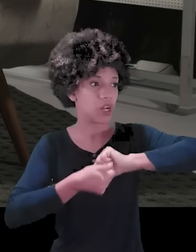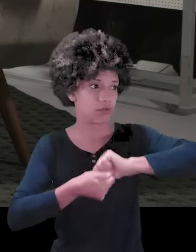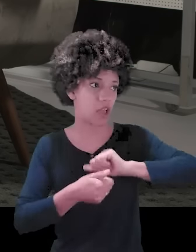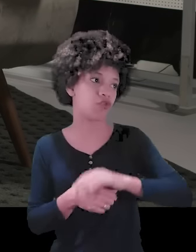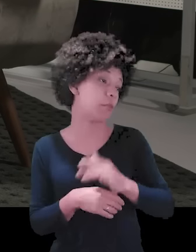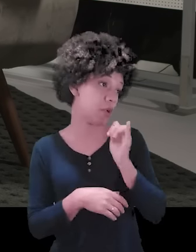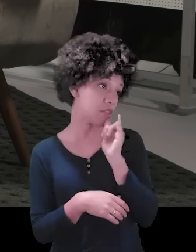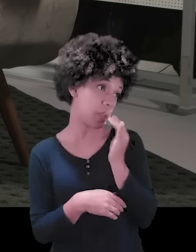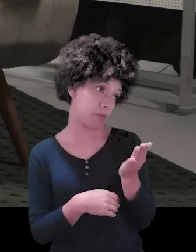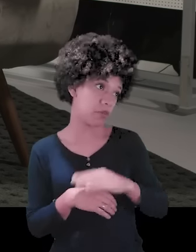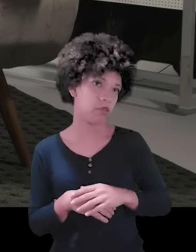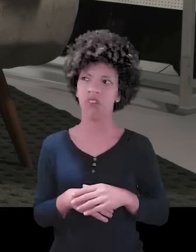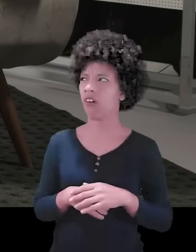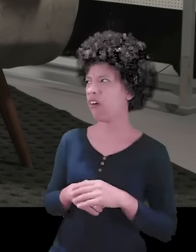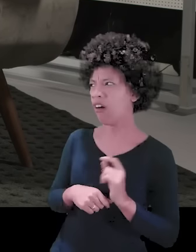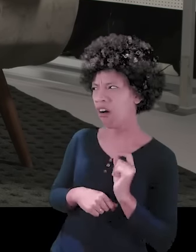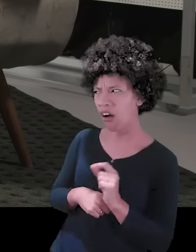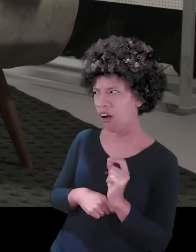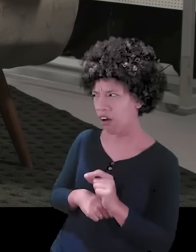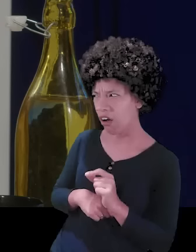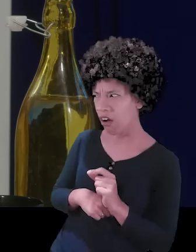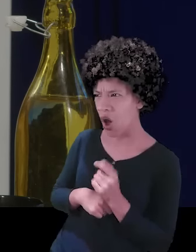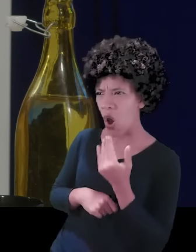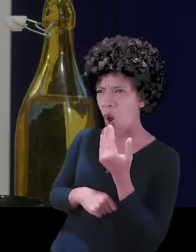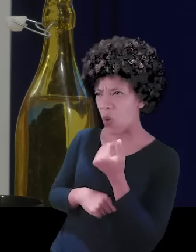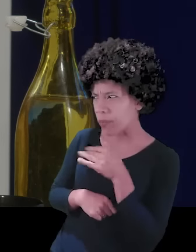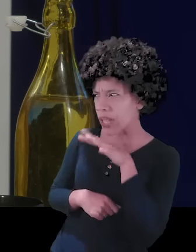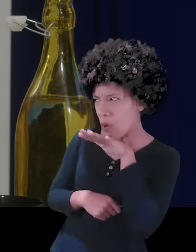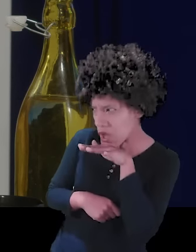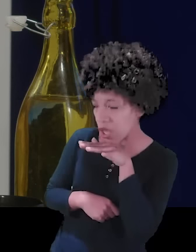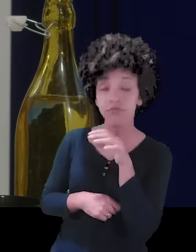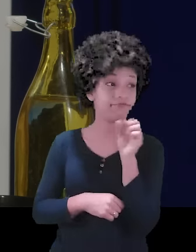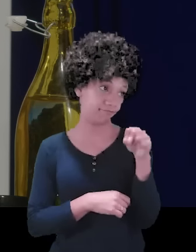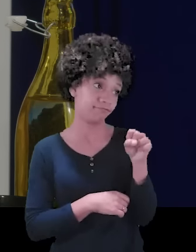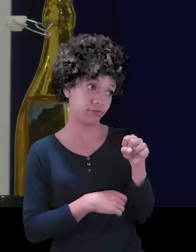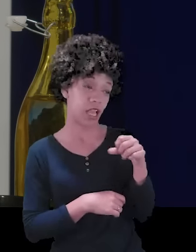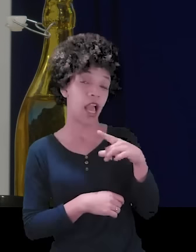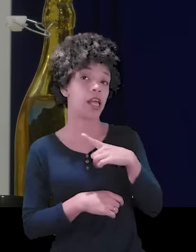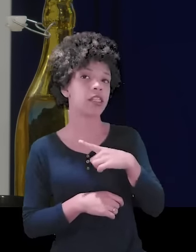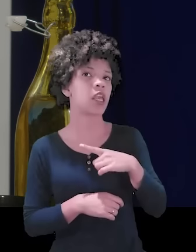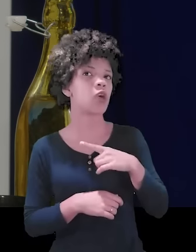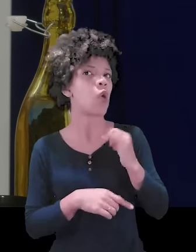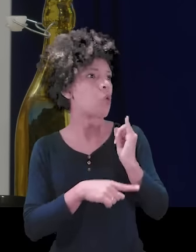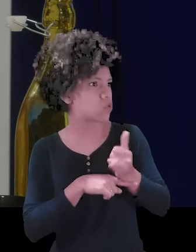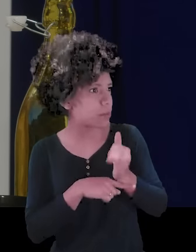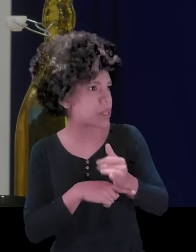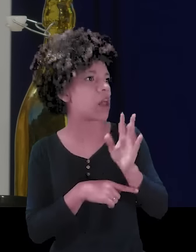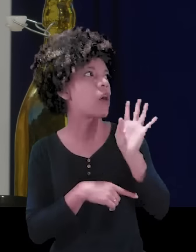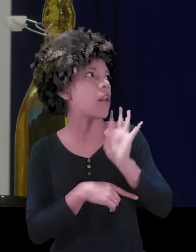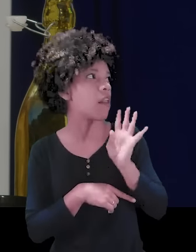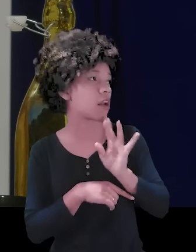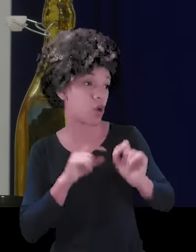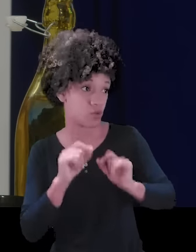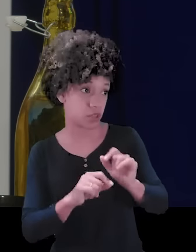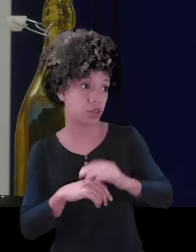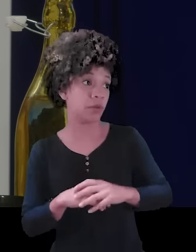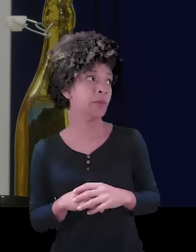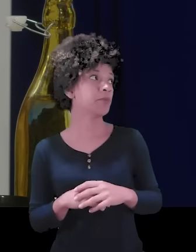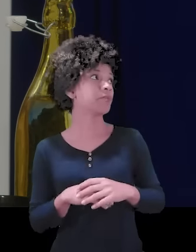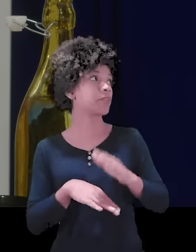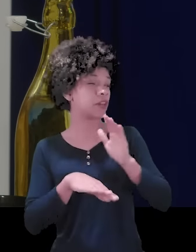Como por exemplo o que exatamente assim ó tem tem um documentário muito legal e foi